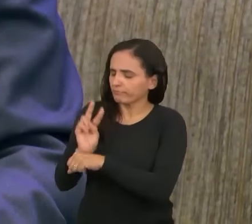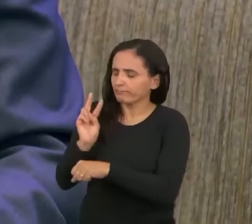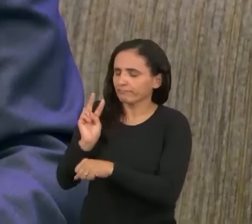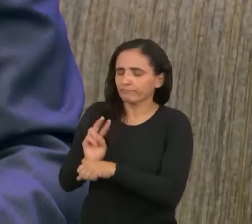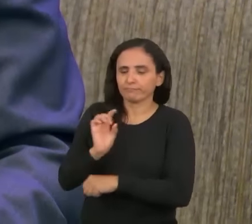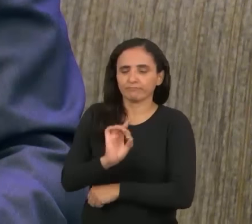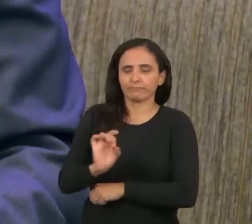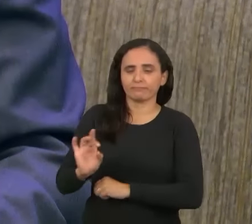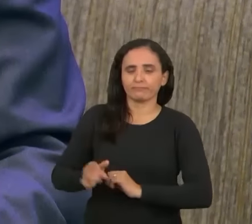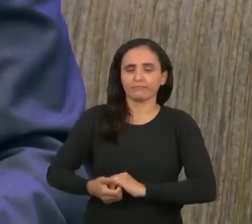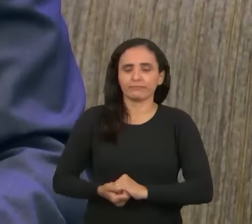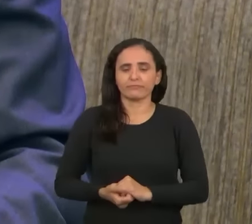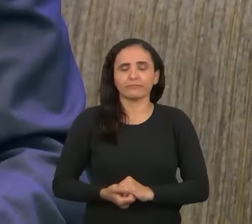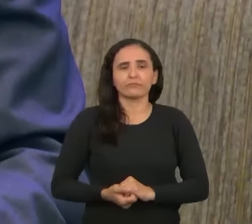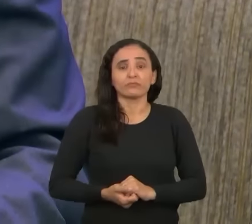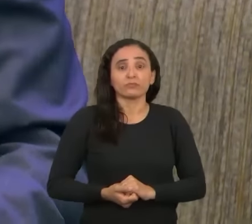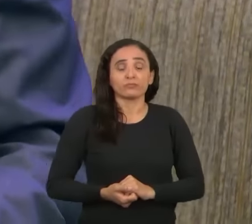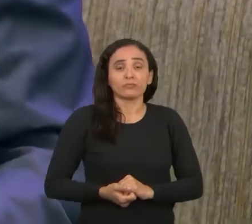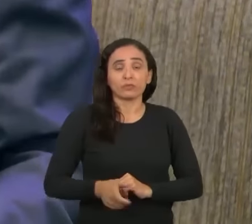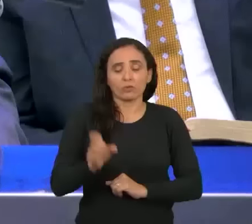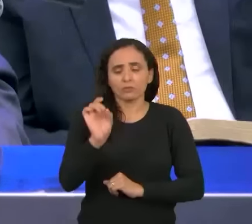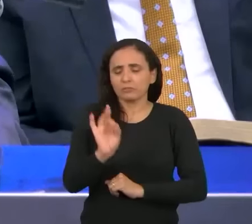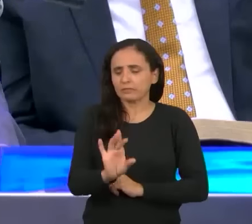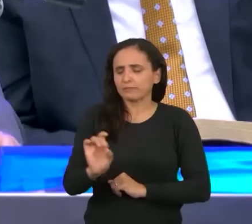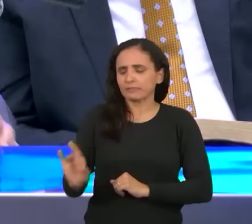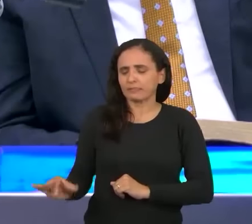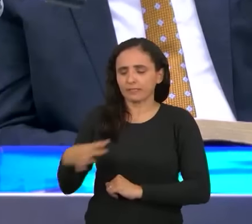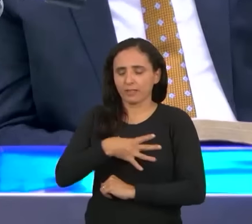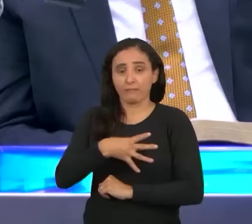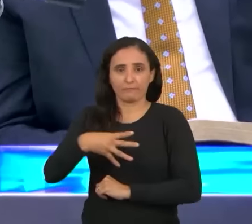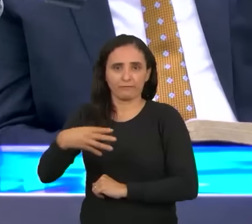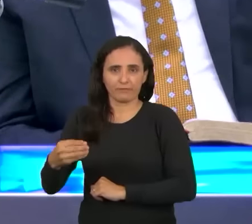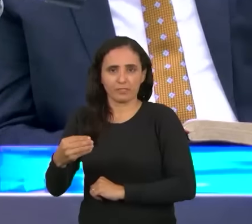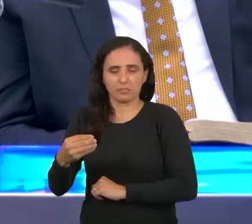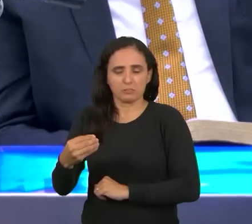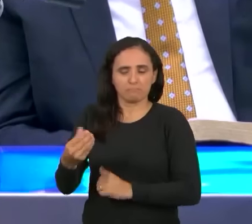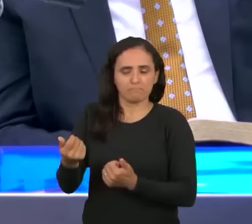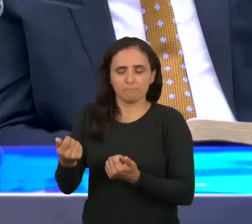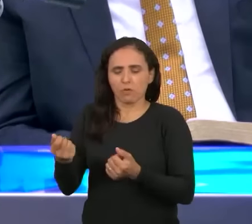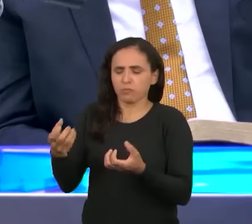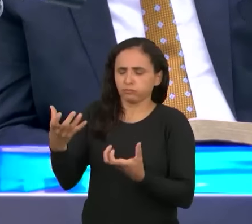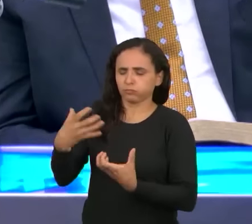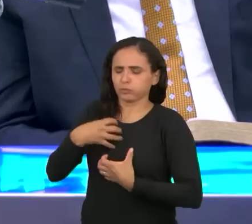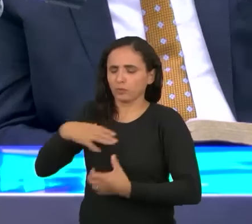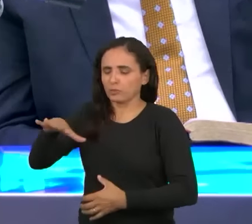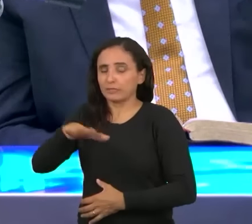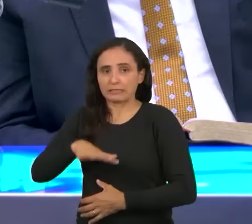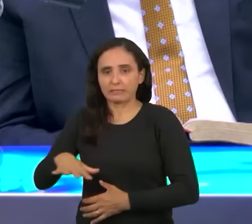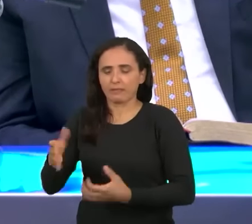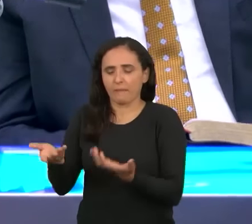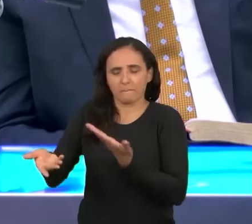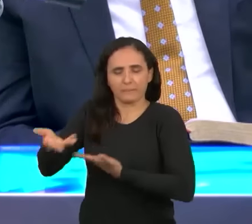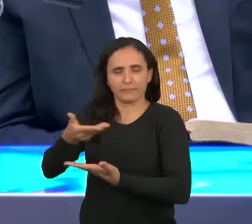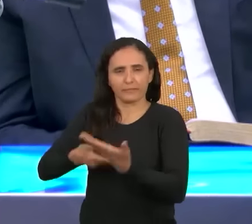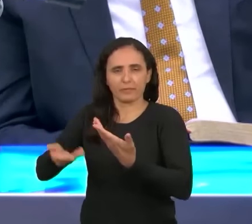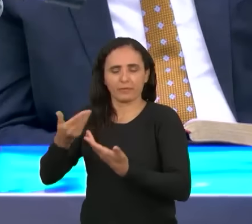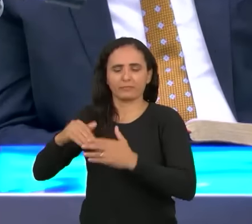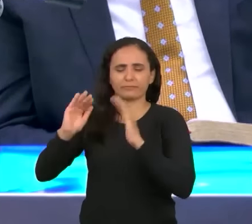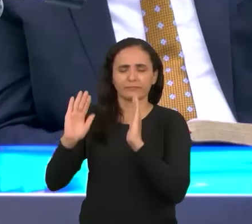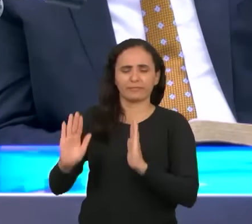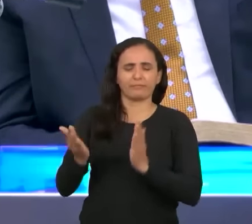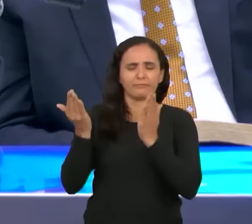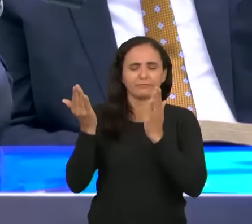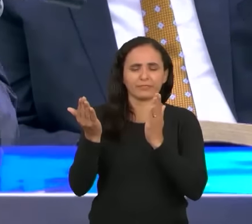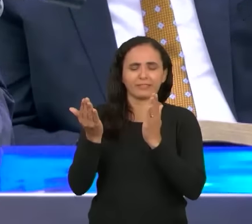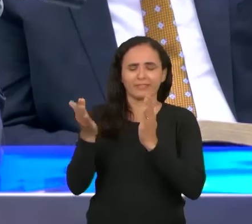quando os seus filhos realizavam aquela eh aquele encontro social e é claro que a